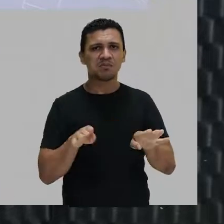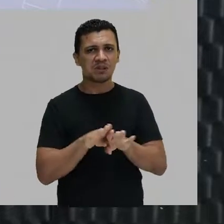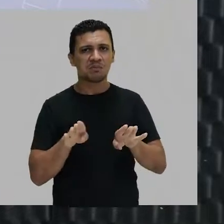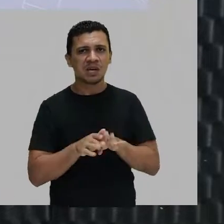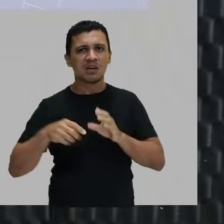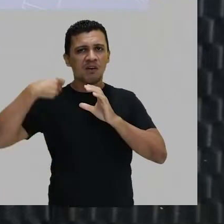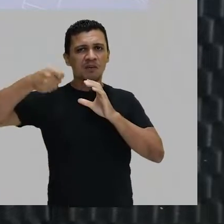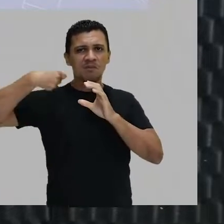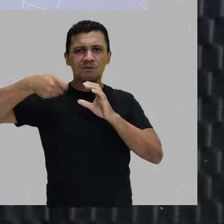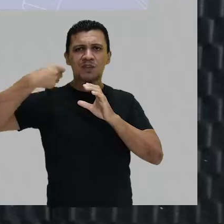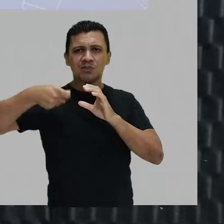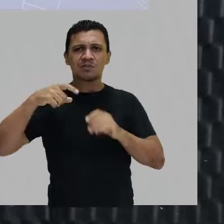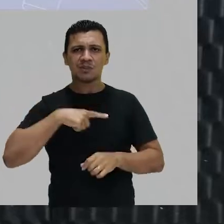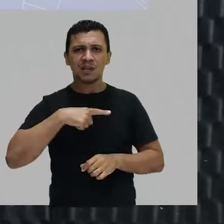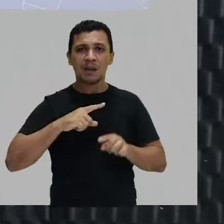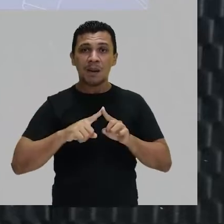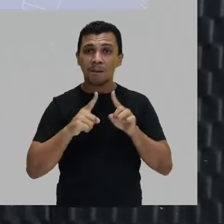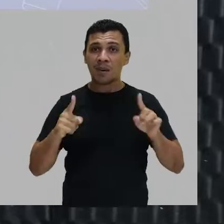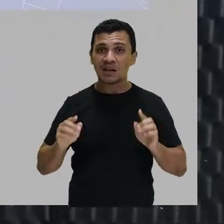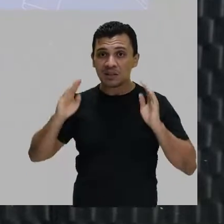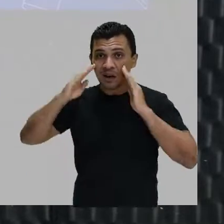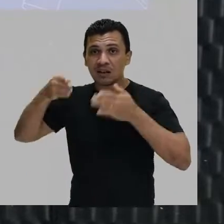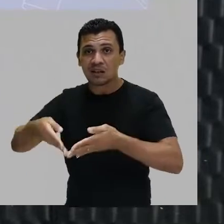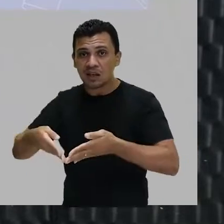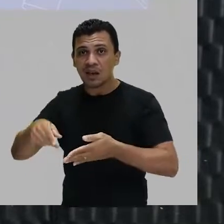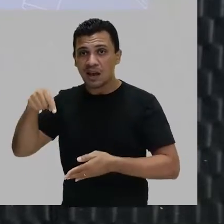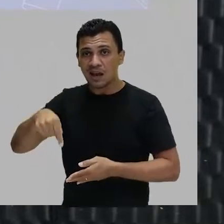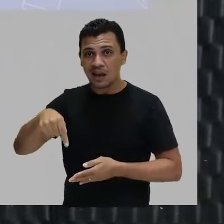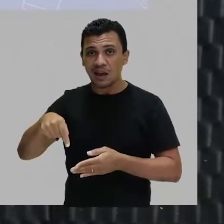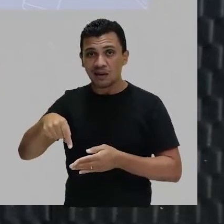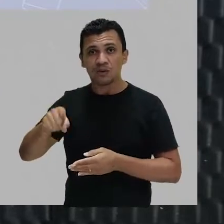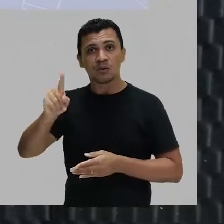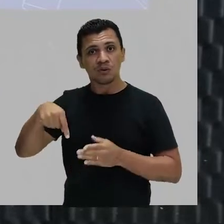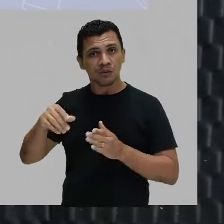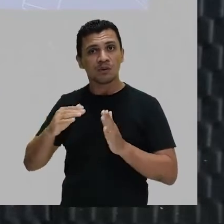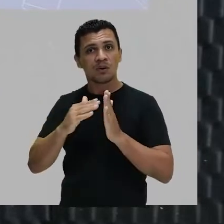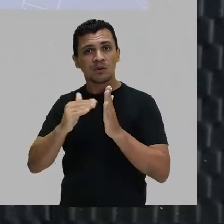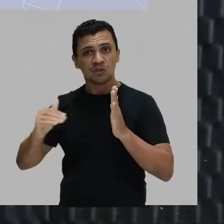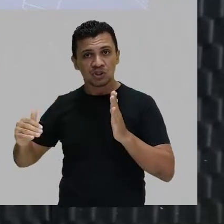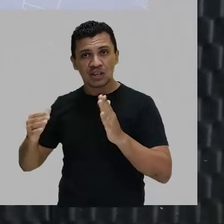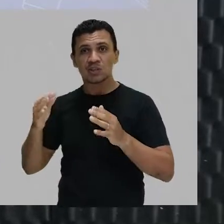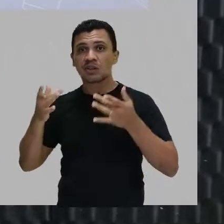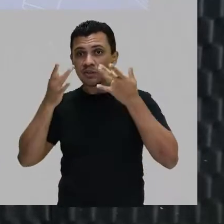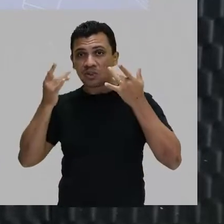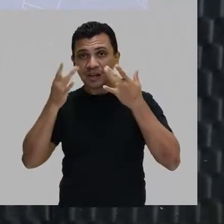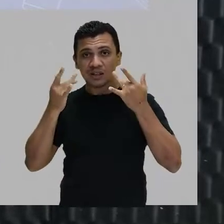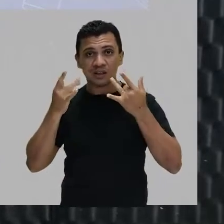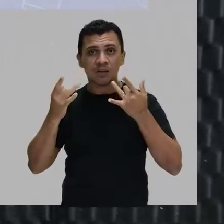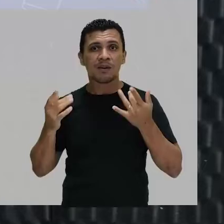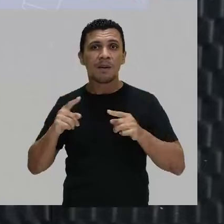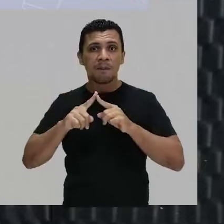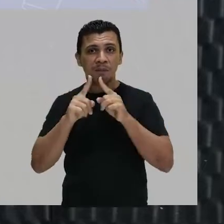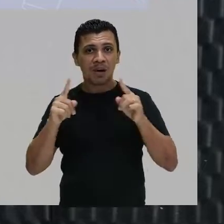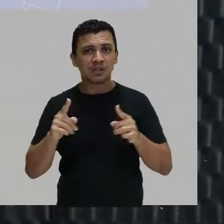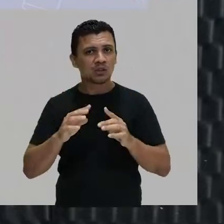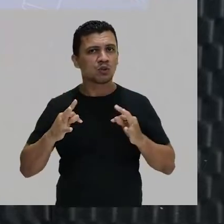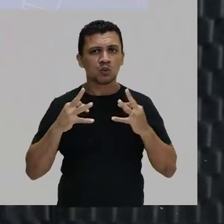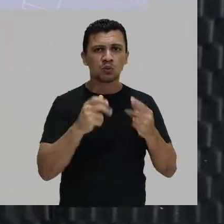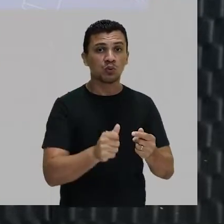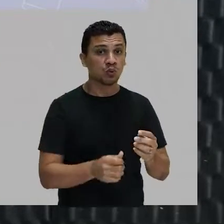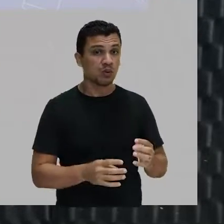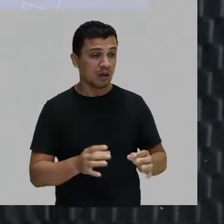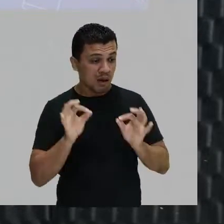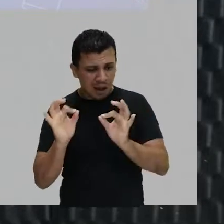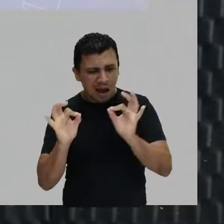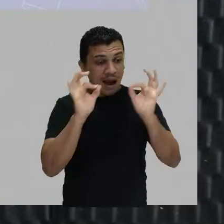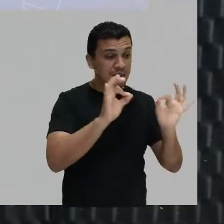está voltado para o teatro, né, deixar claro que essa estética ela funciona para tudo que a gente assiste e ouve. Então, tenham em